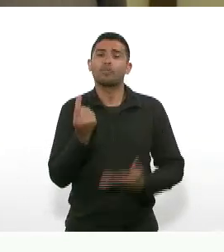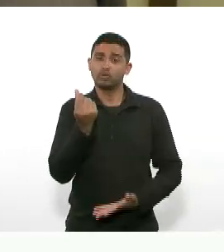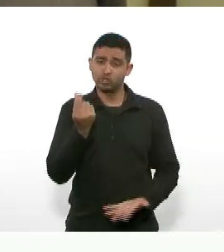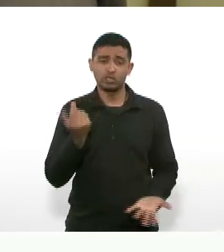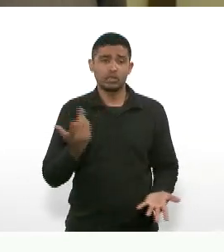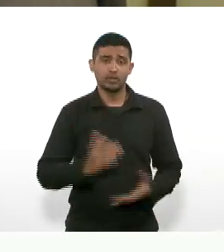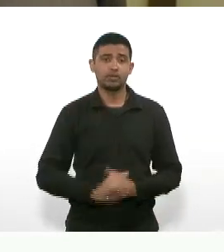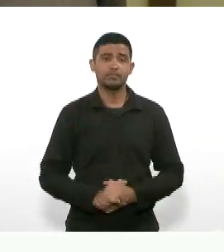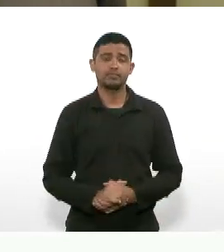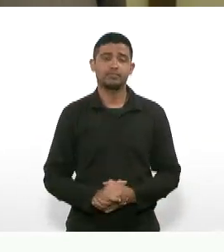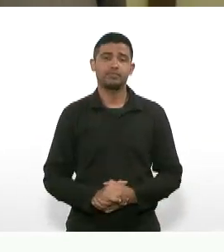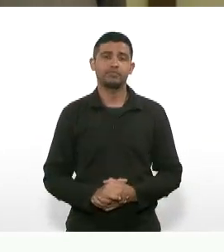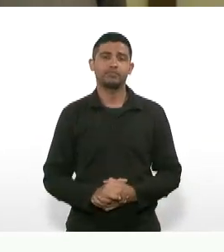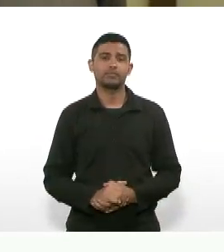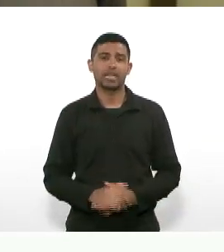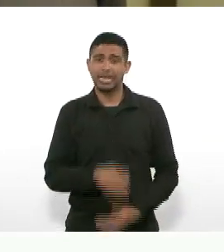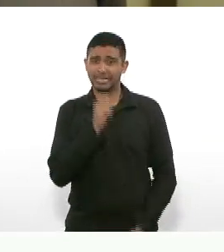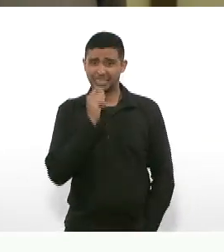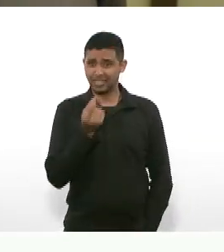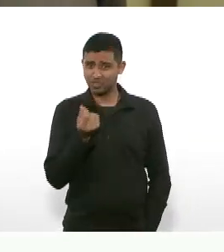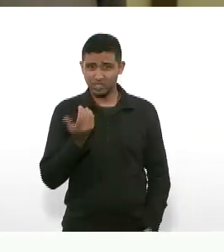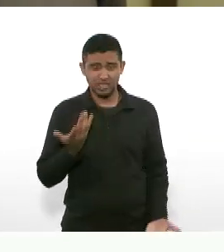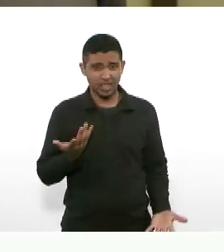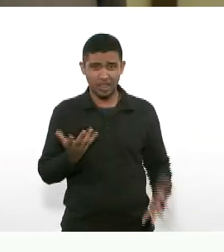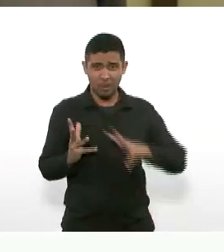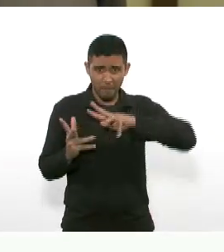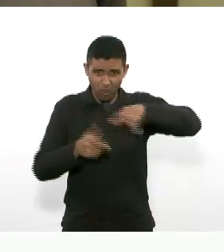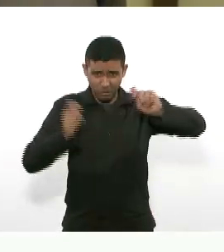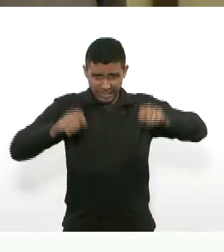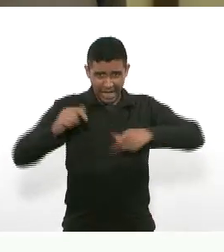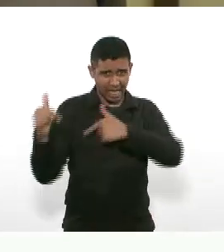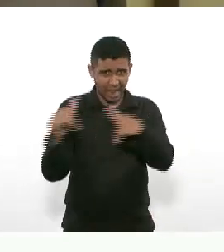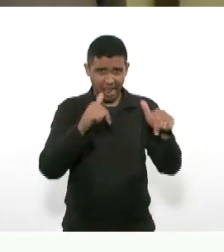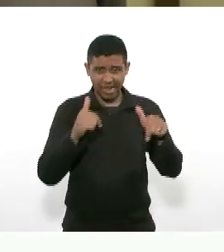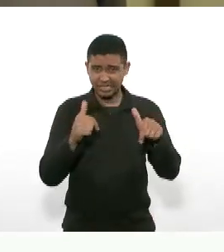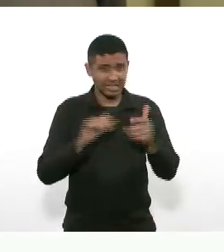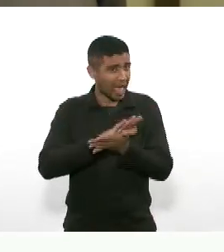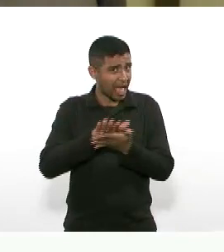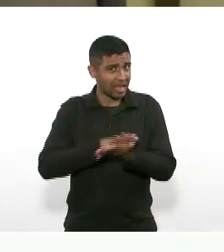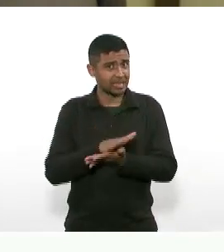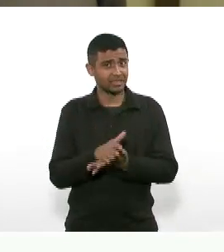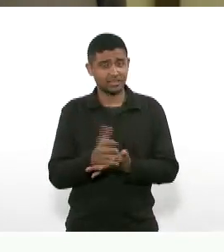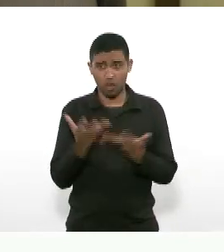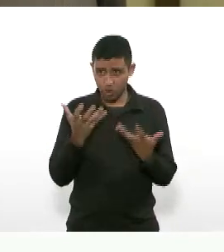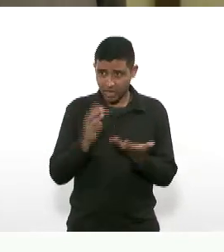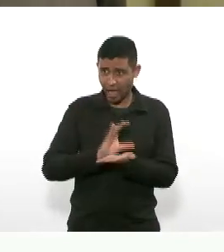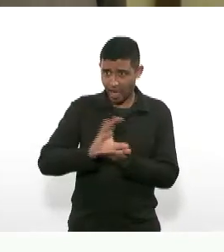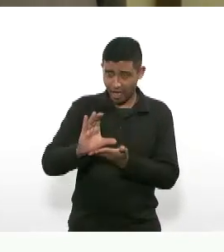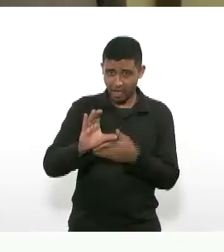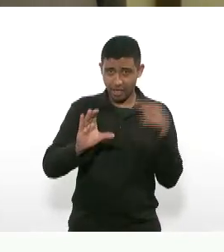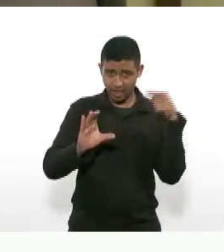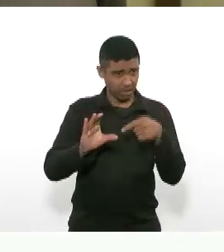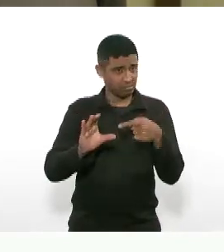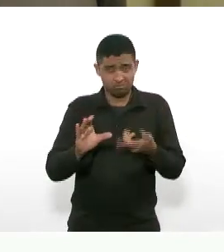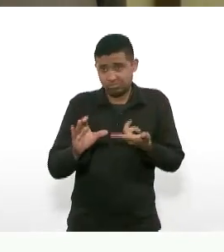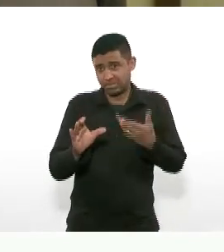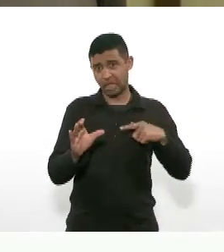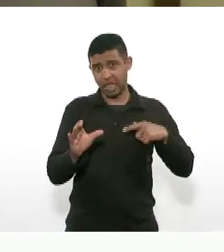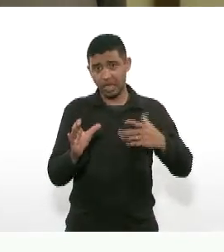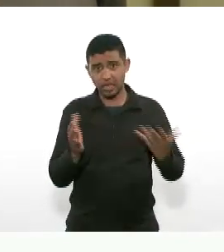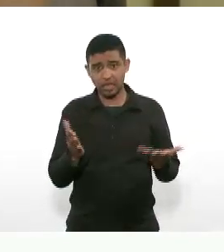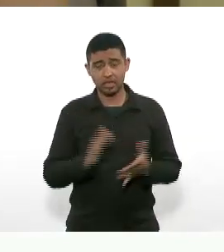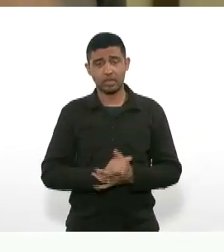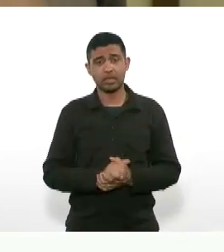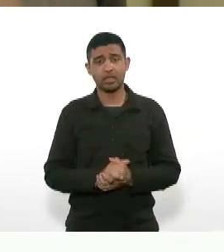Com dinheiro. Sem dinheiro, o mundo não se move. Então, você quer receber recursos? O recurso está aqui. Mas